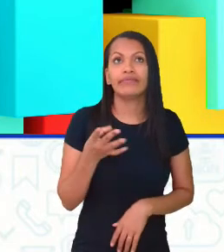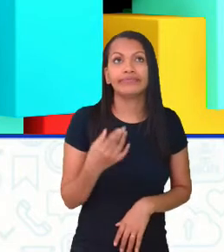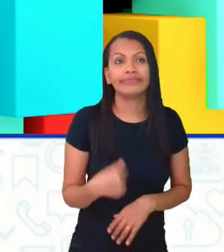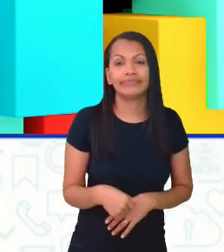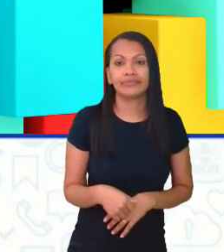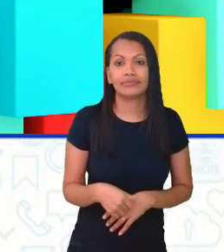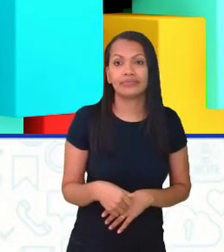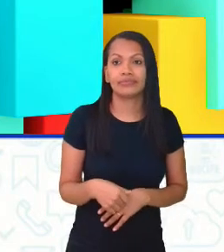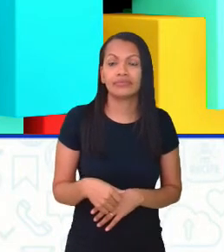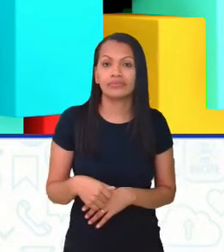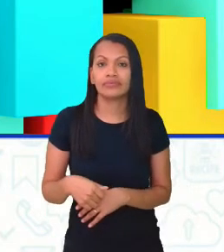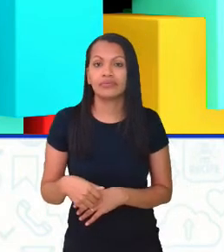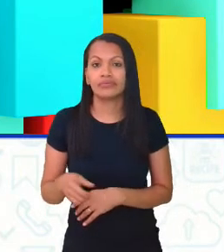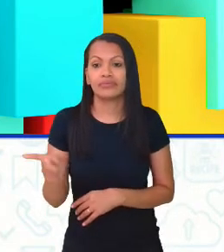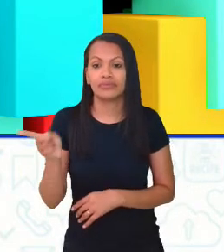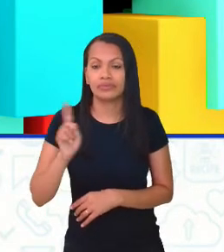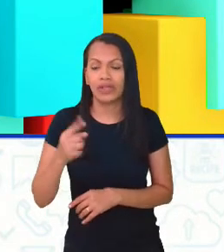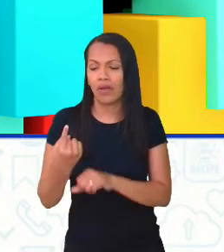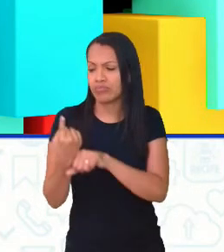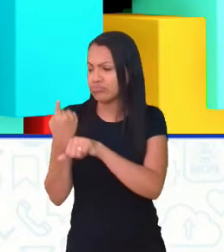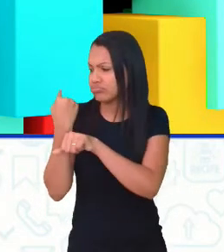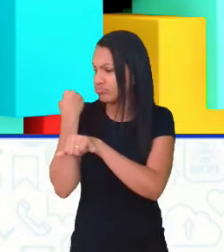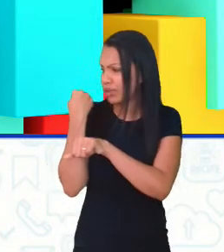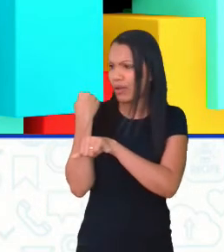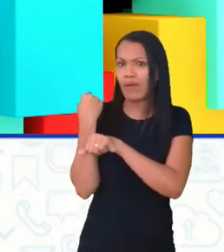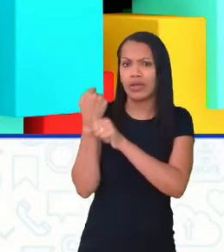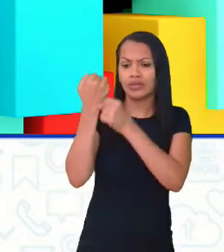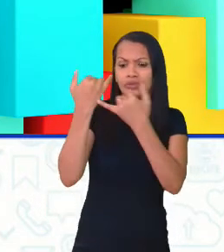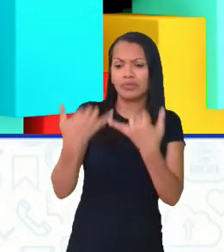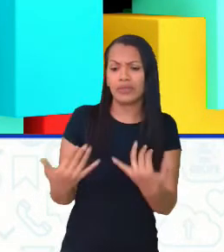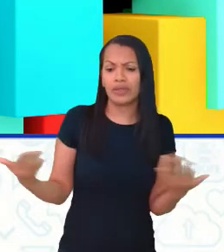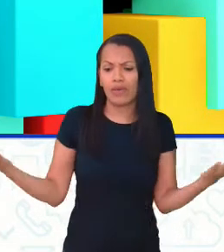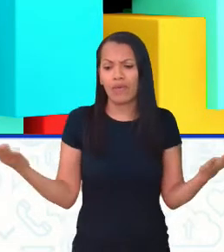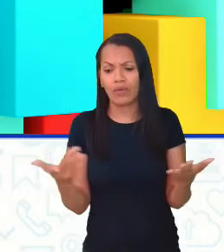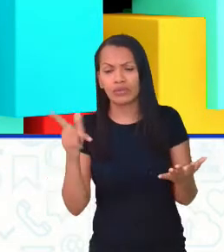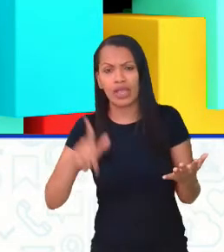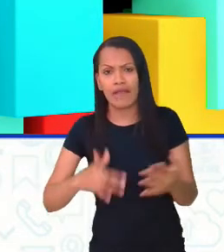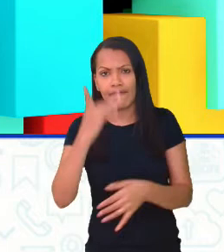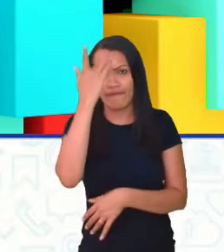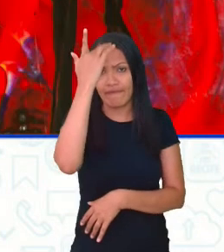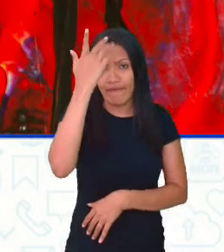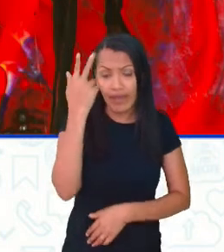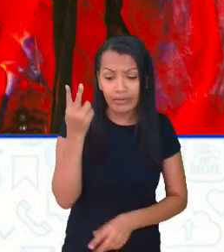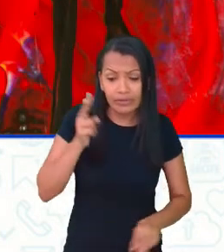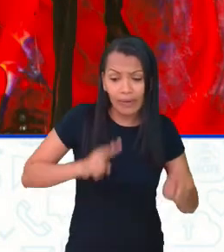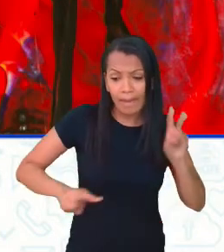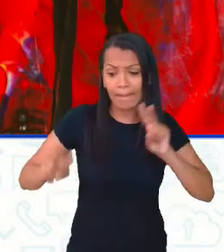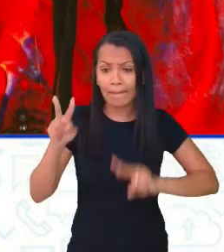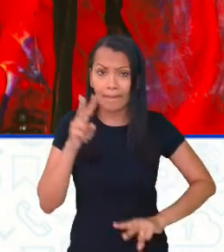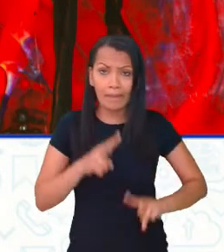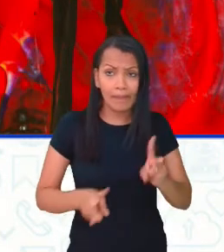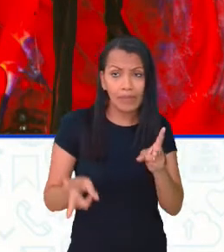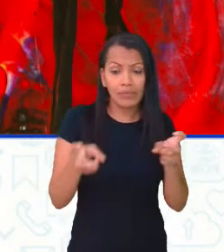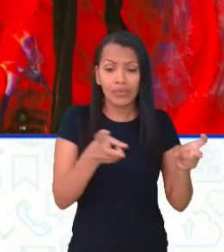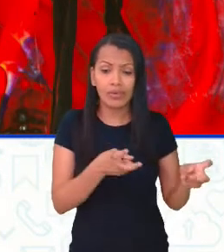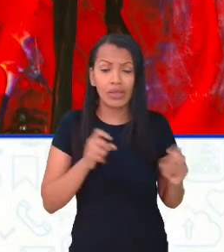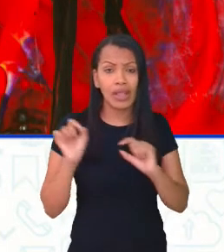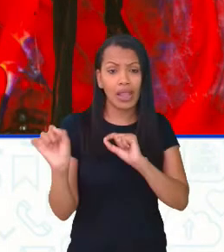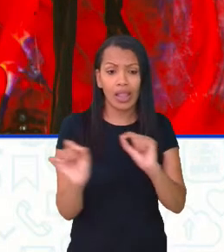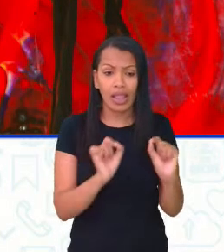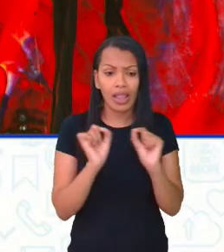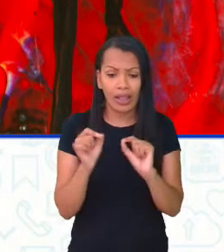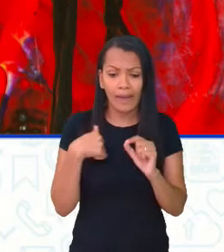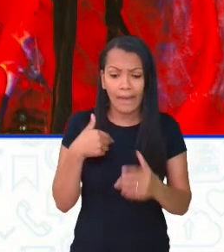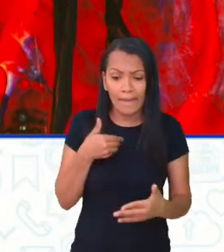muito tempo atrás. Não, ela fala do hoje. E é por isso que é muito fácil a gente se reconhecer nela, né? Que as situações acabam ficando